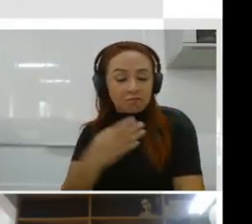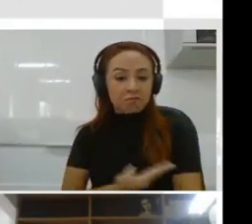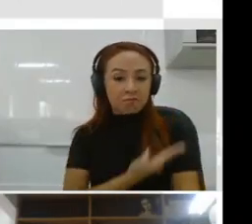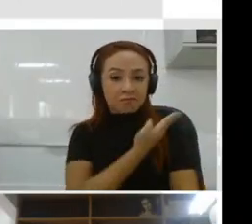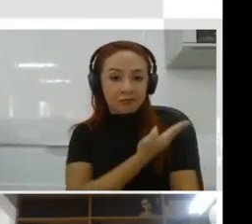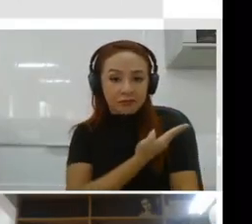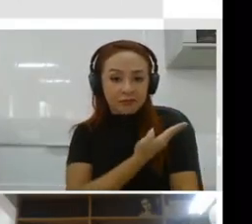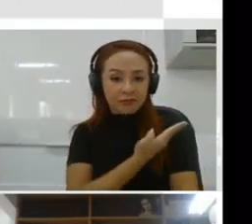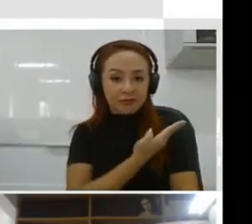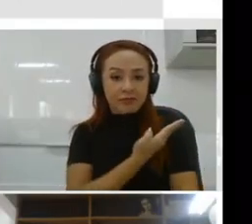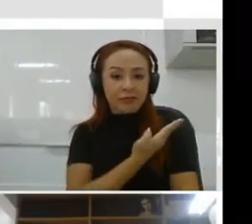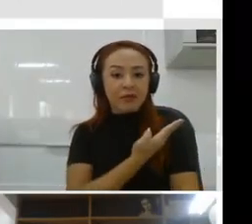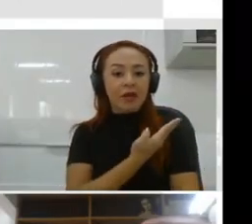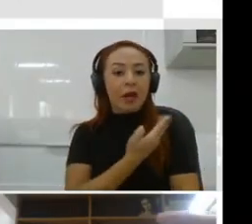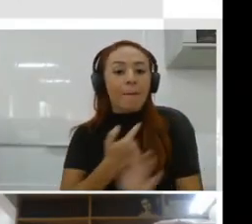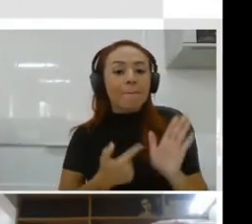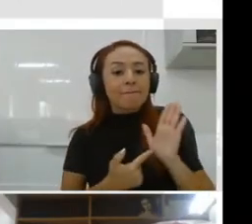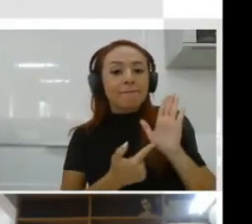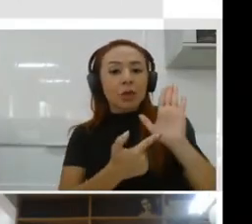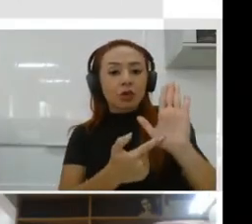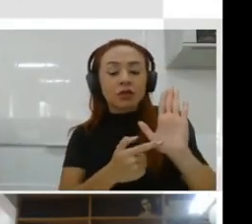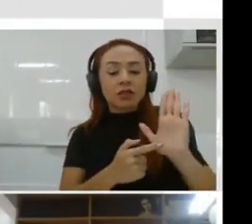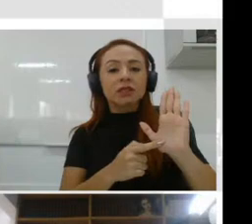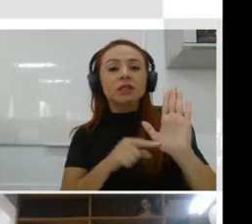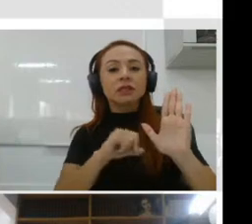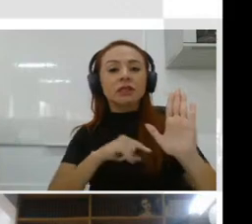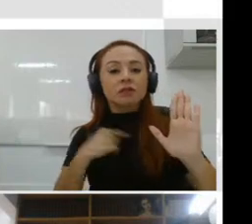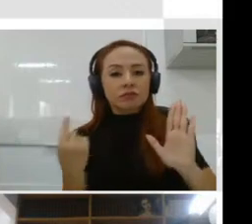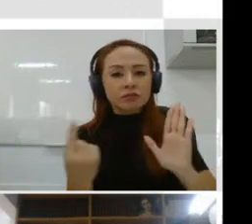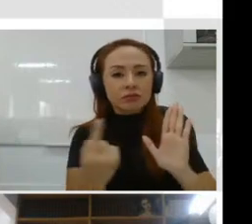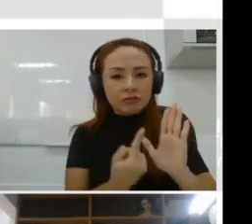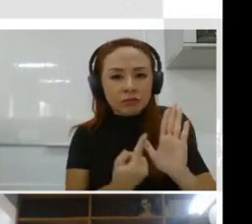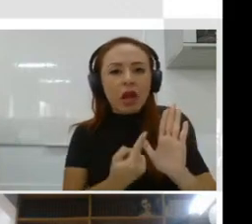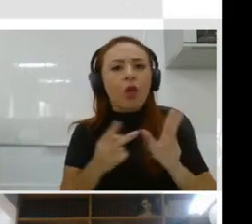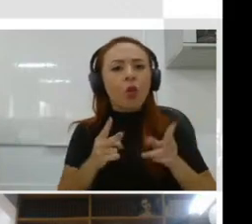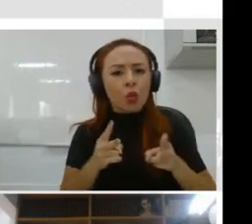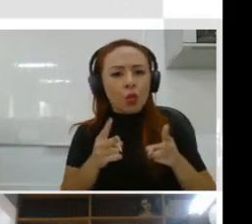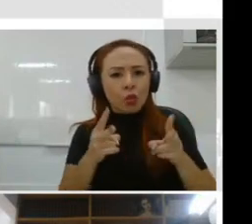mantivéssemos os níveis de emissões de gases de efeito estufa,